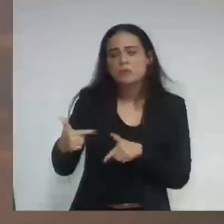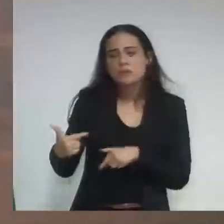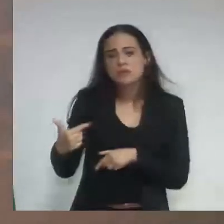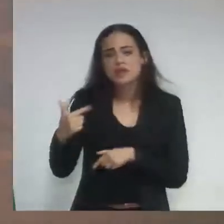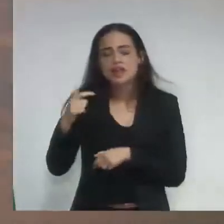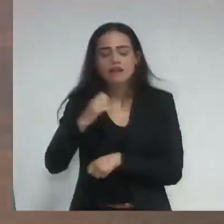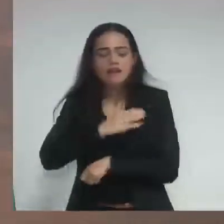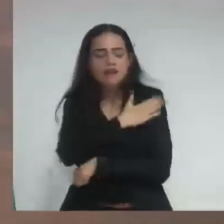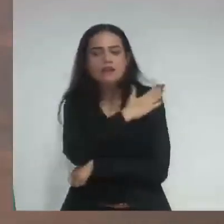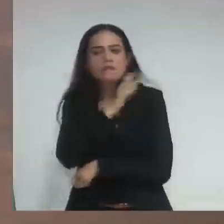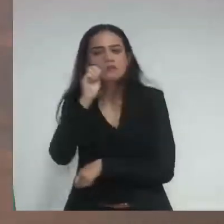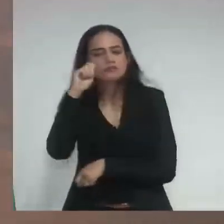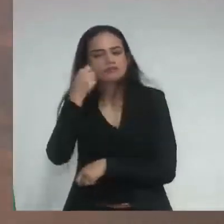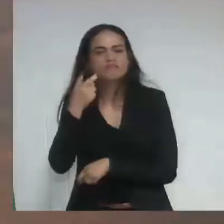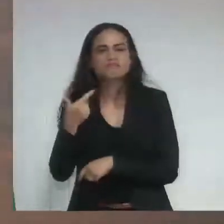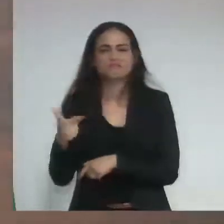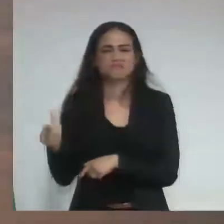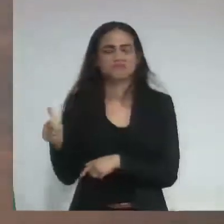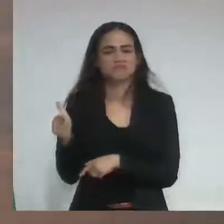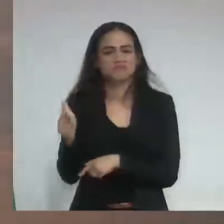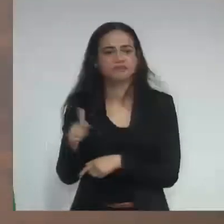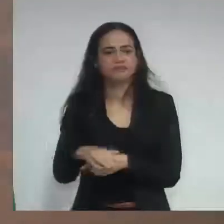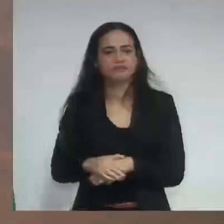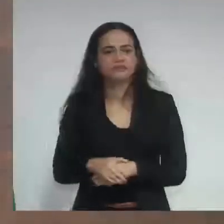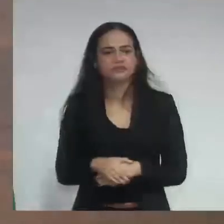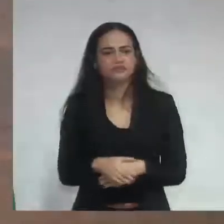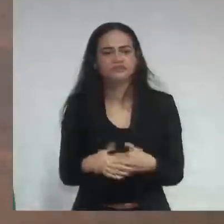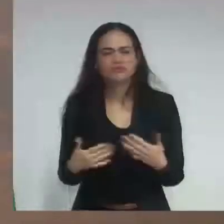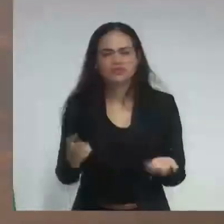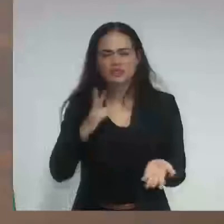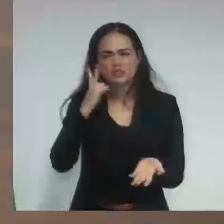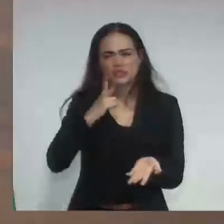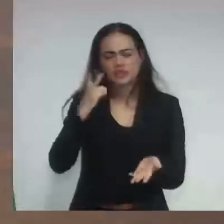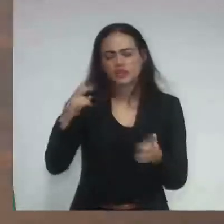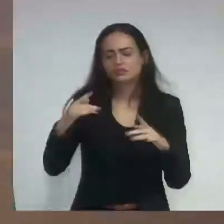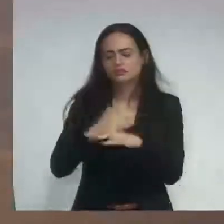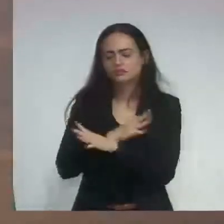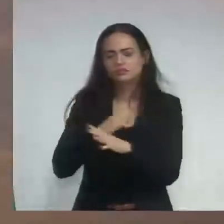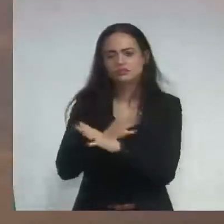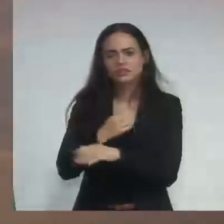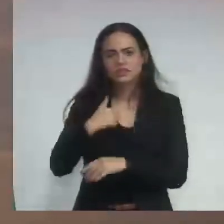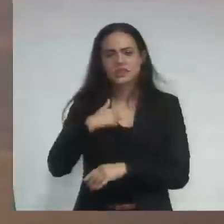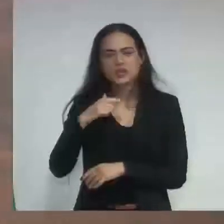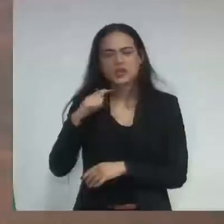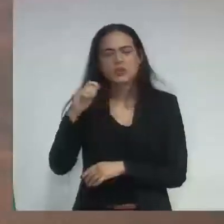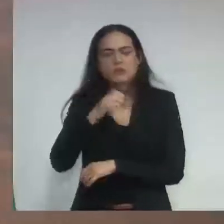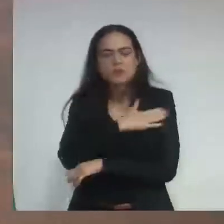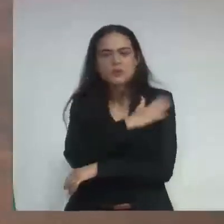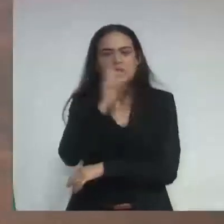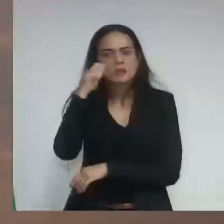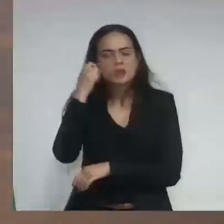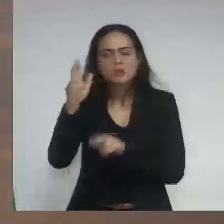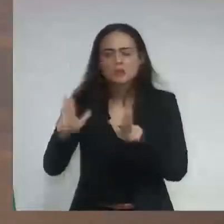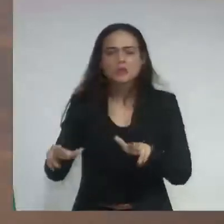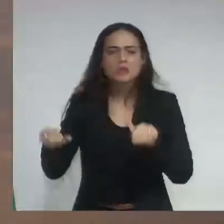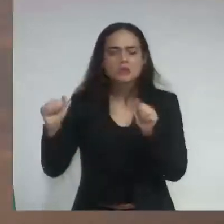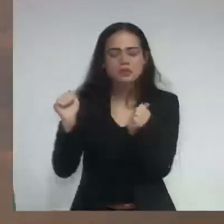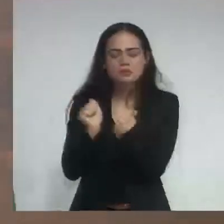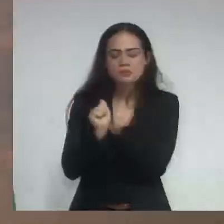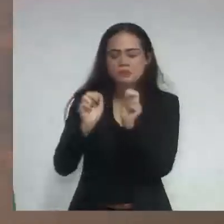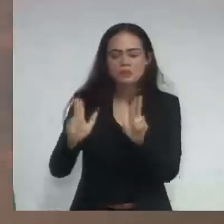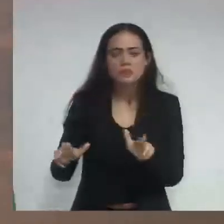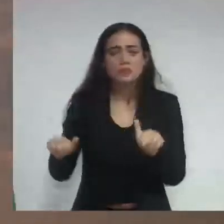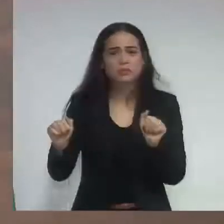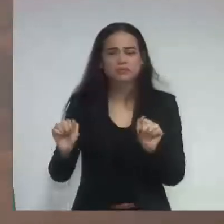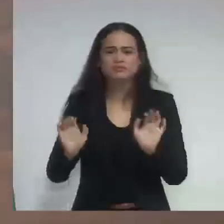que não precisamos passar por isso, que Vinhedo não é racista, que eu não sou racista, que eu nunca escravizei ninguém, né? Que são